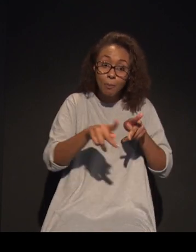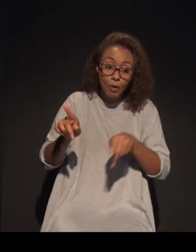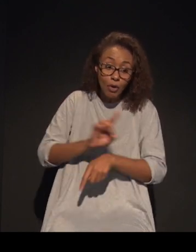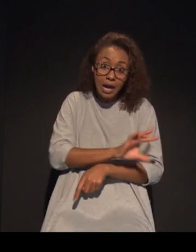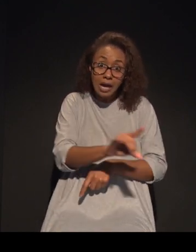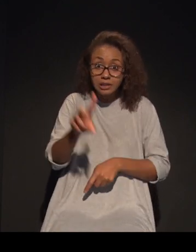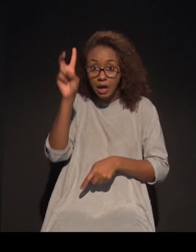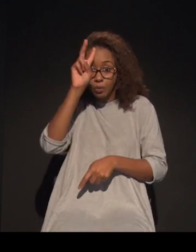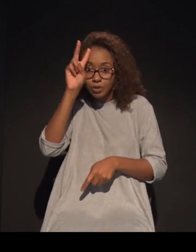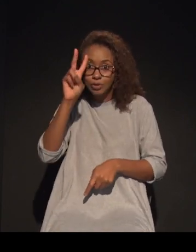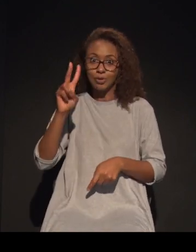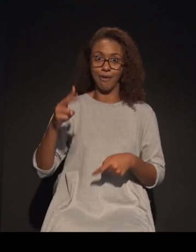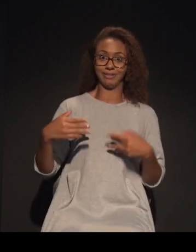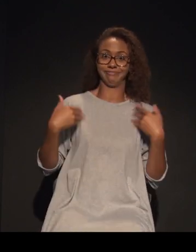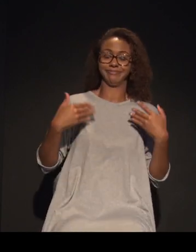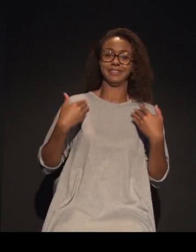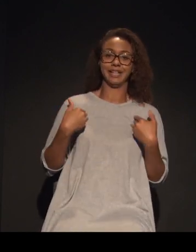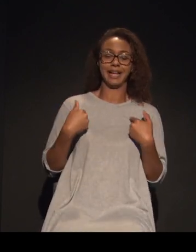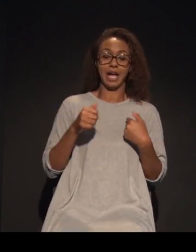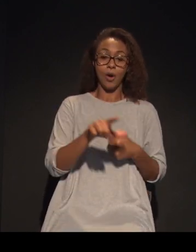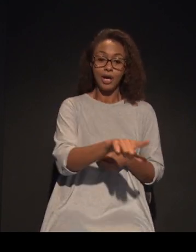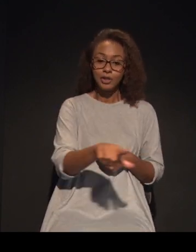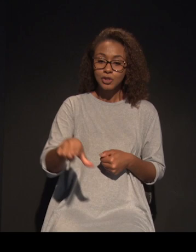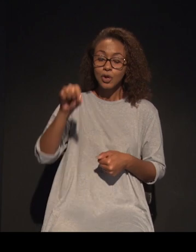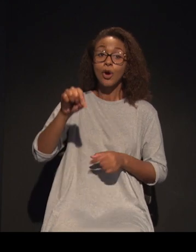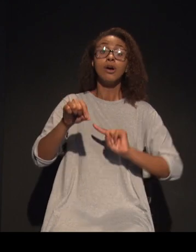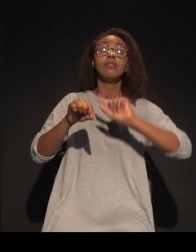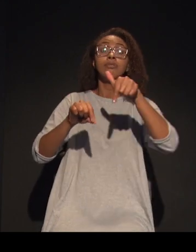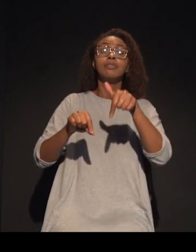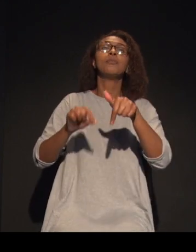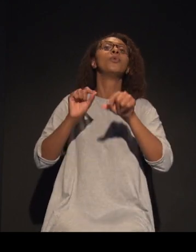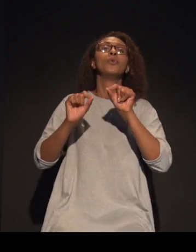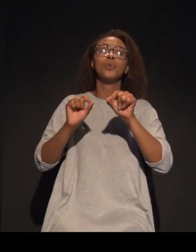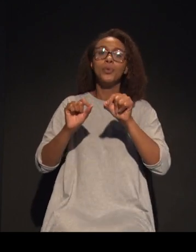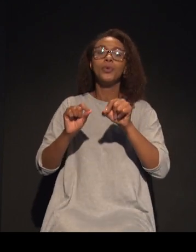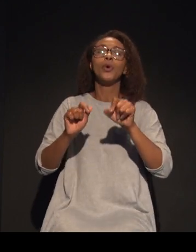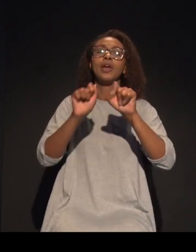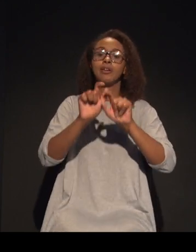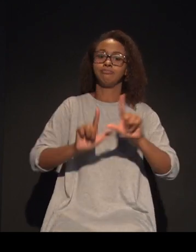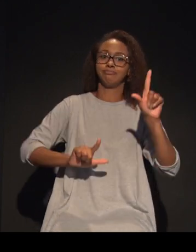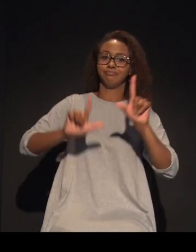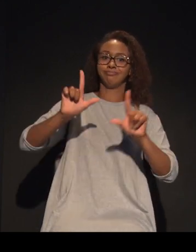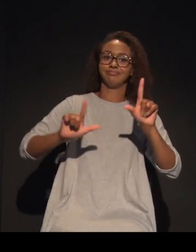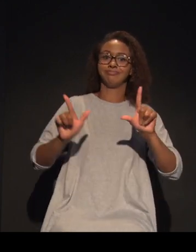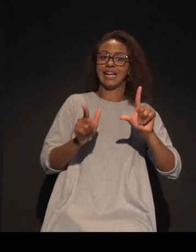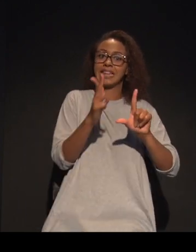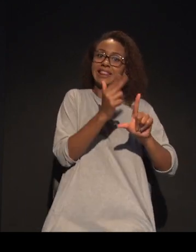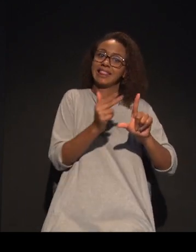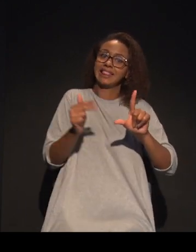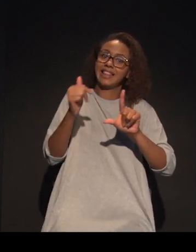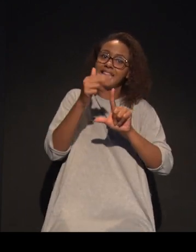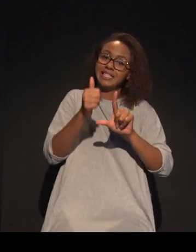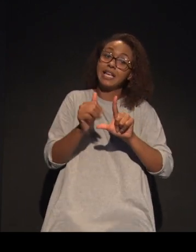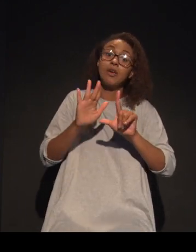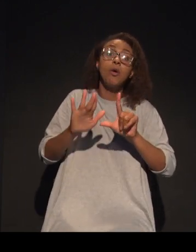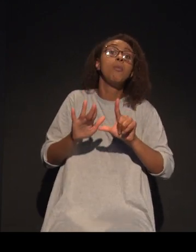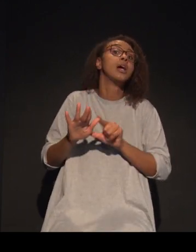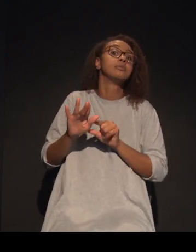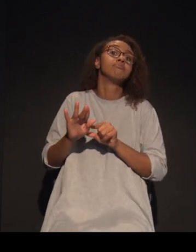para que futuramente torna-se desenho animado como já falei com áudio em palmar e